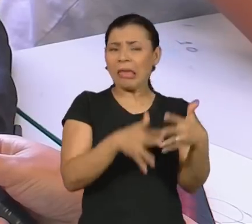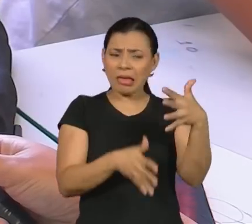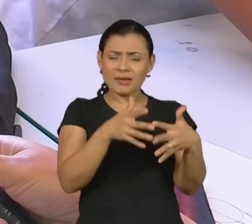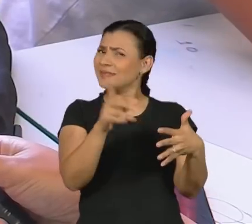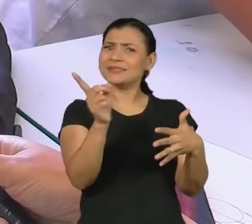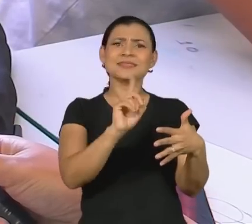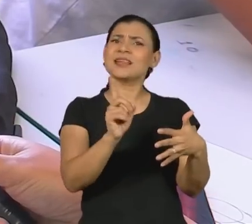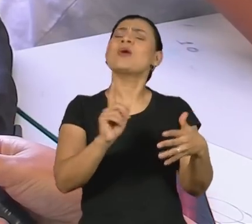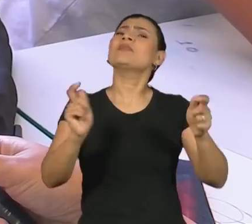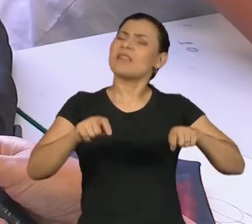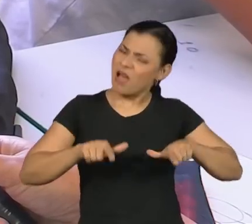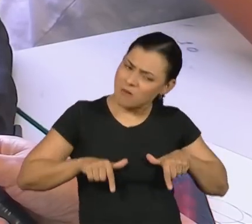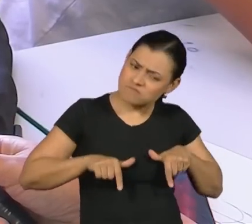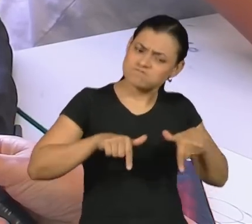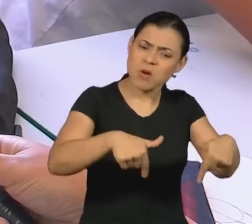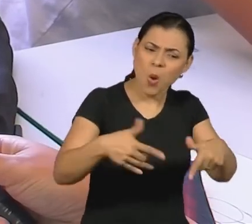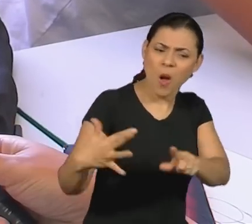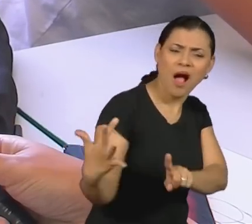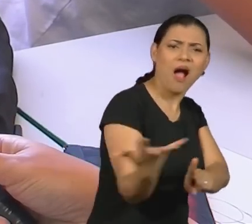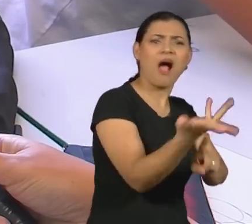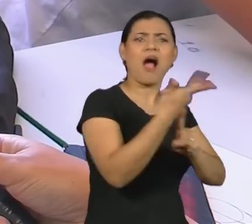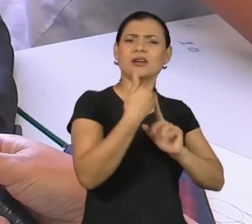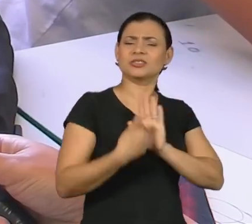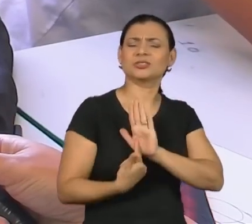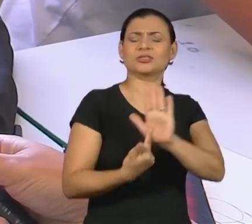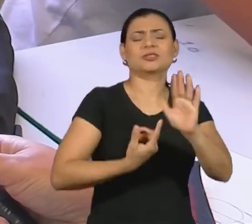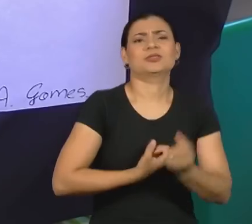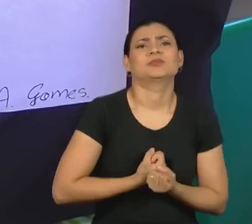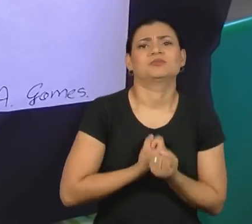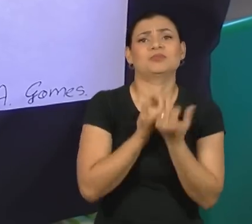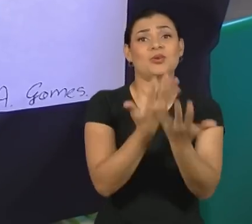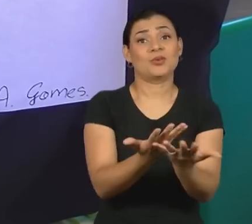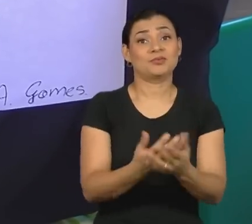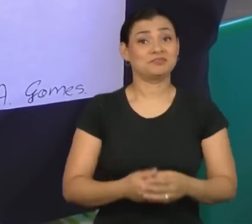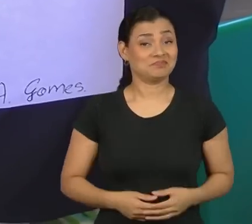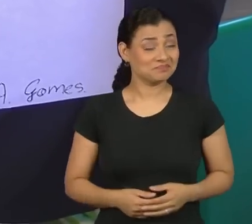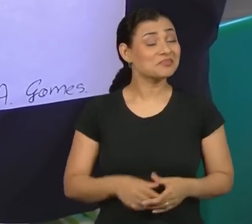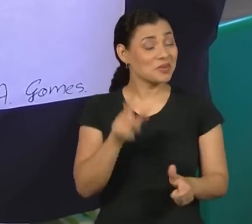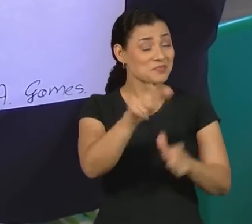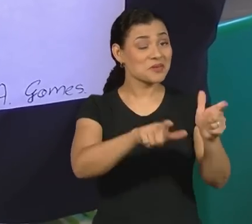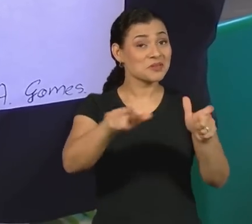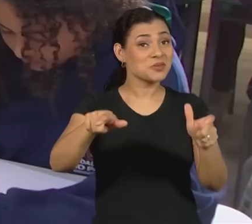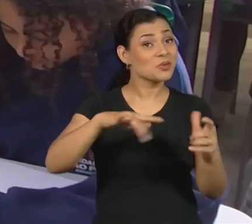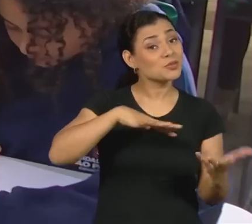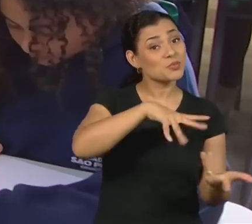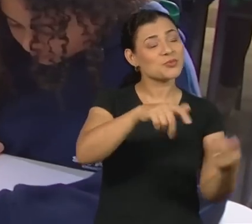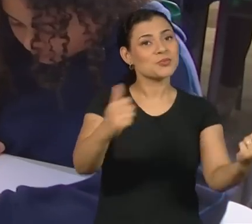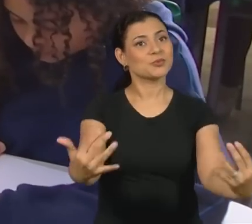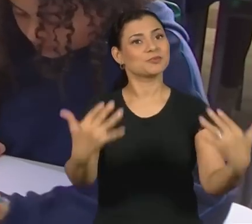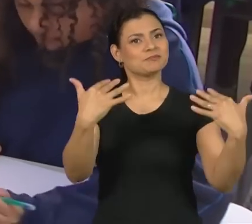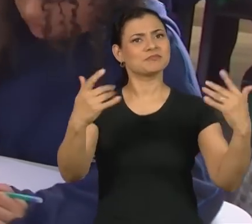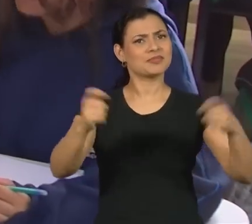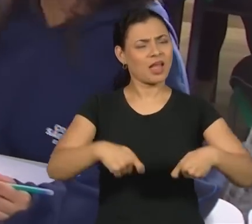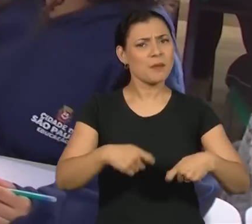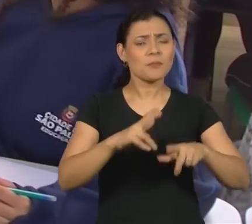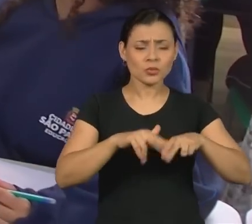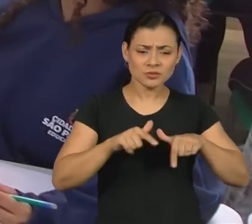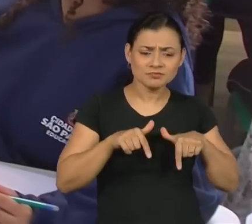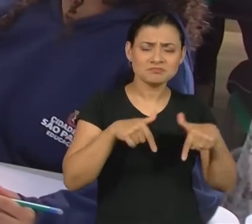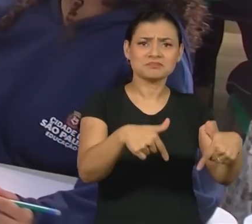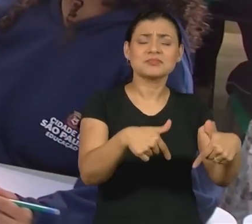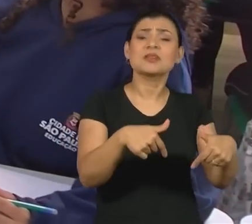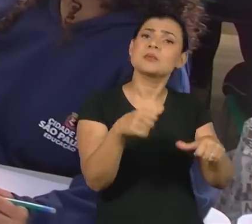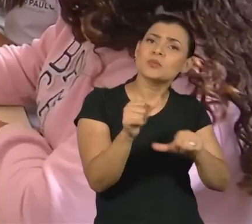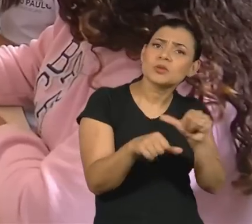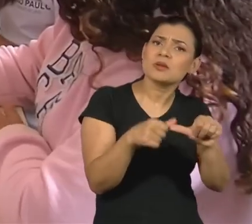expressarem na arte e de mostrarem o talento delas para as pessoas, para o mundo, né? Com pequenas mudanças, o espaço